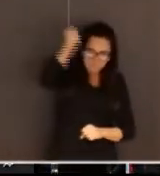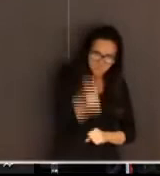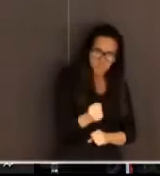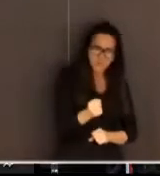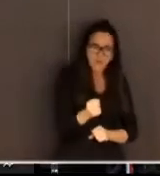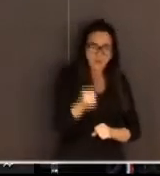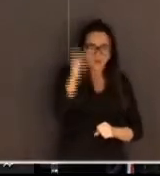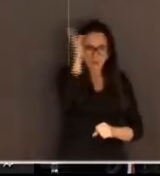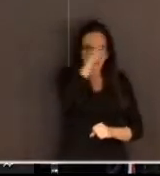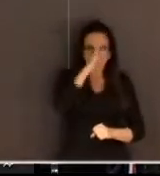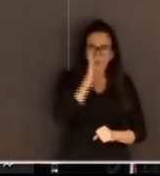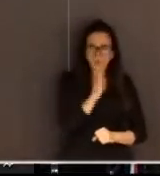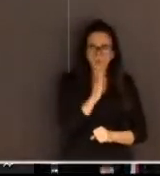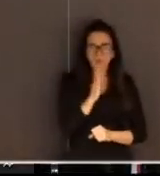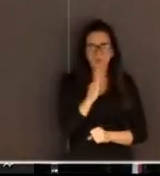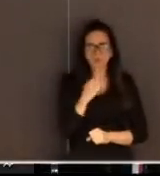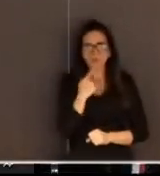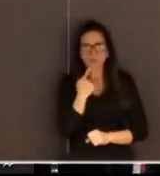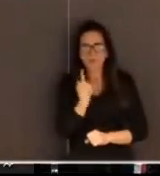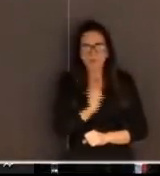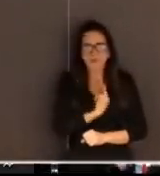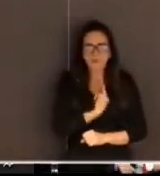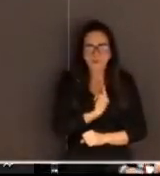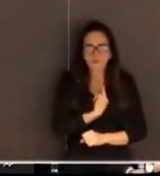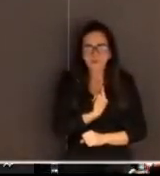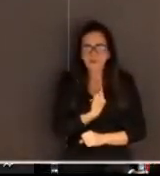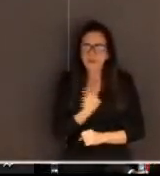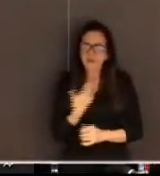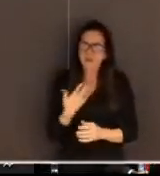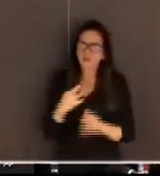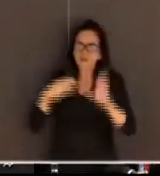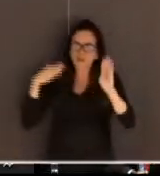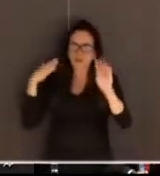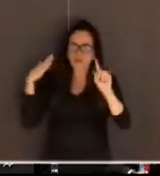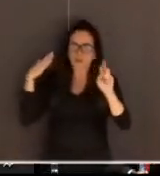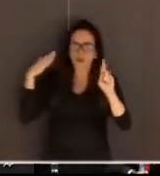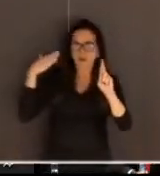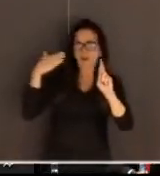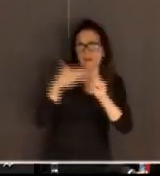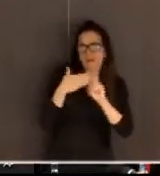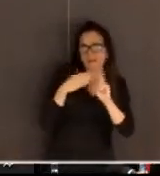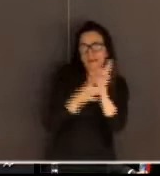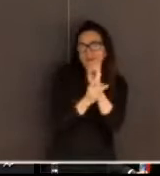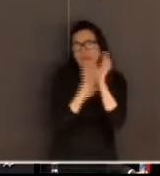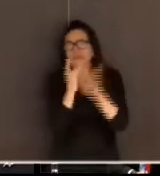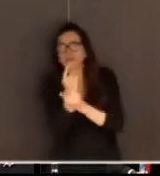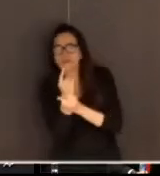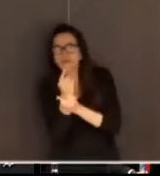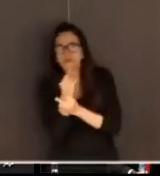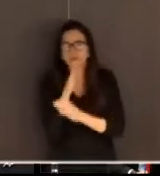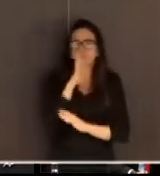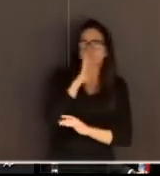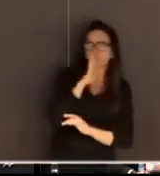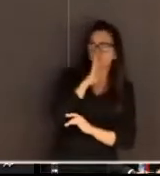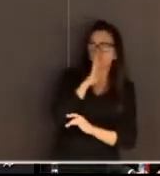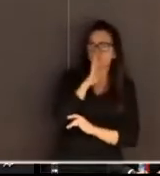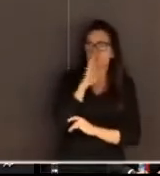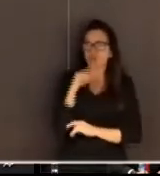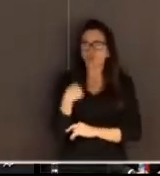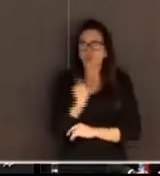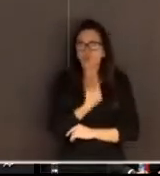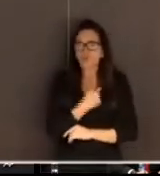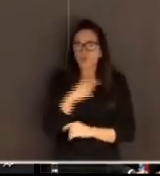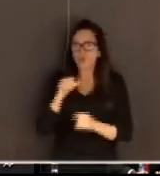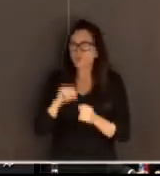à referência de algemas como argumento de autoridade, a pronúncia como argumento de autoridade ao silêncio, nós não